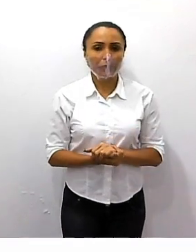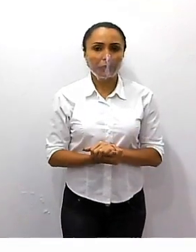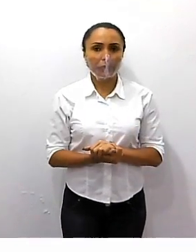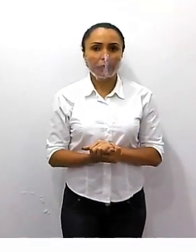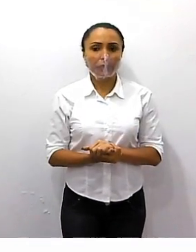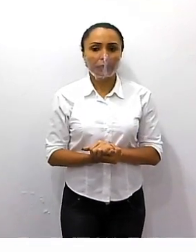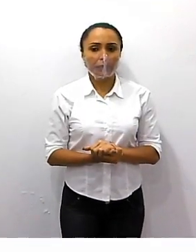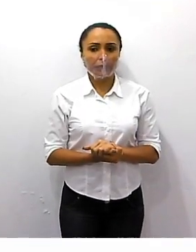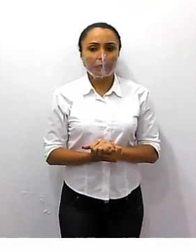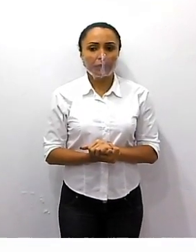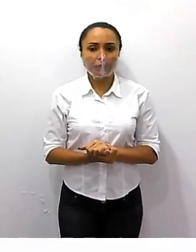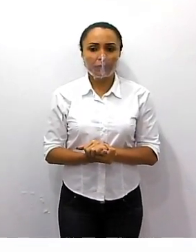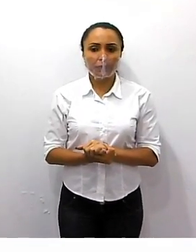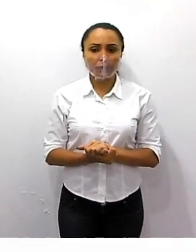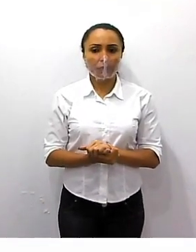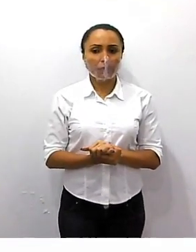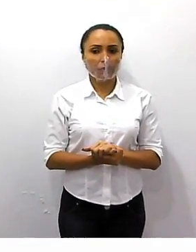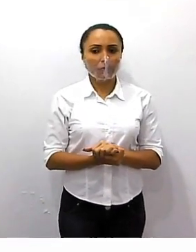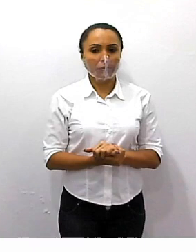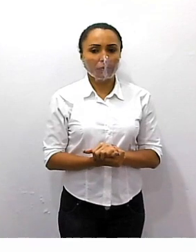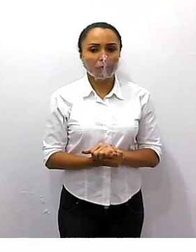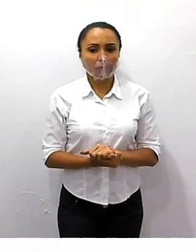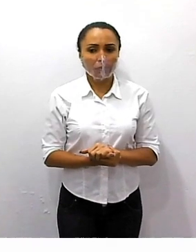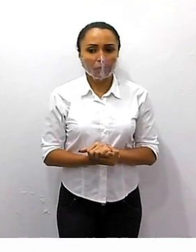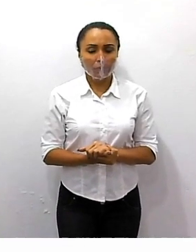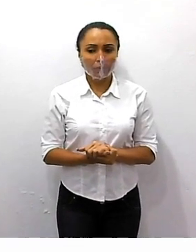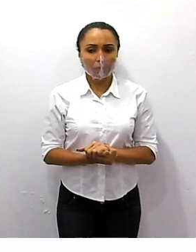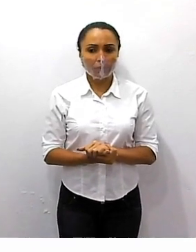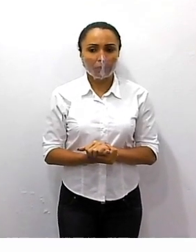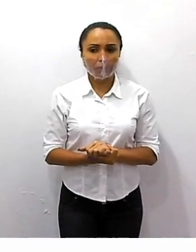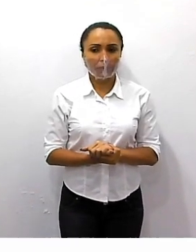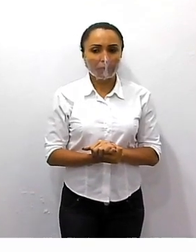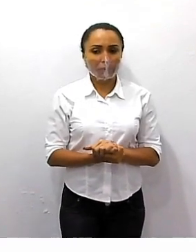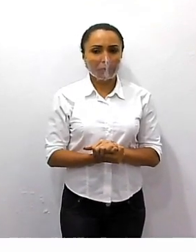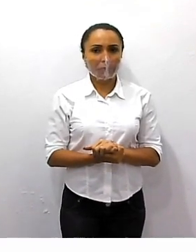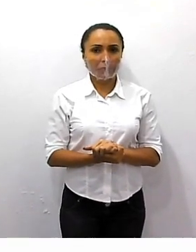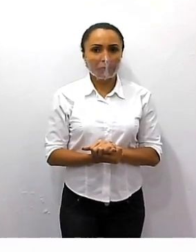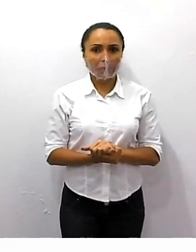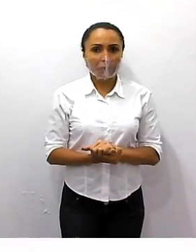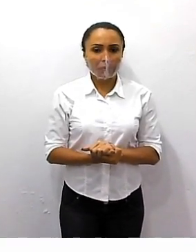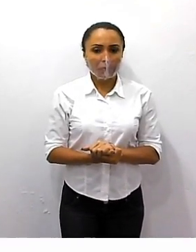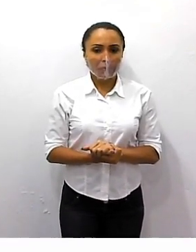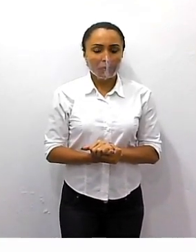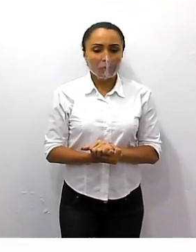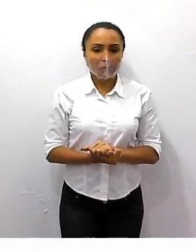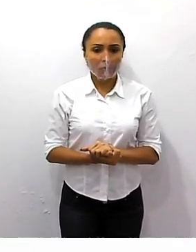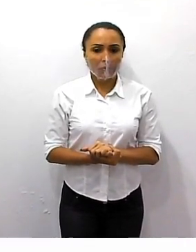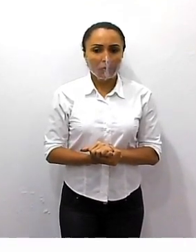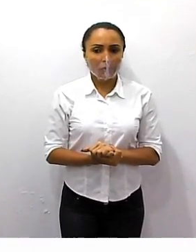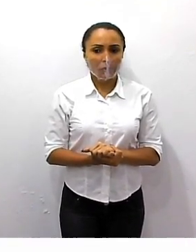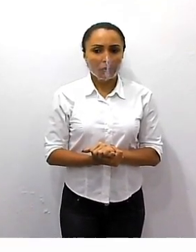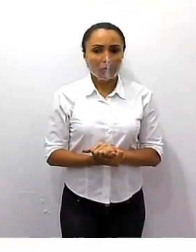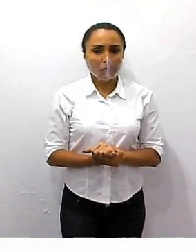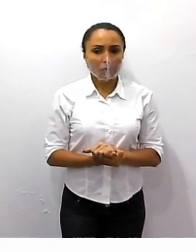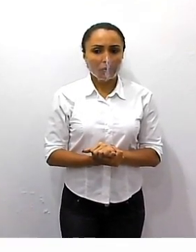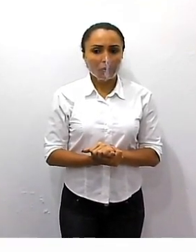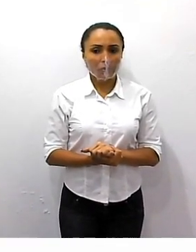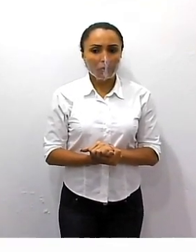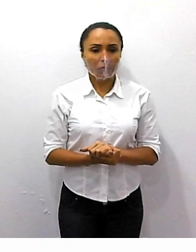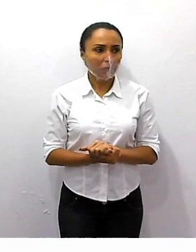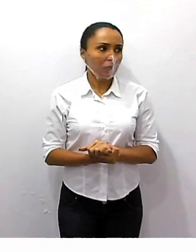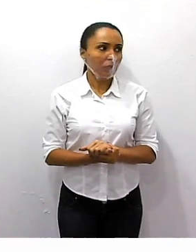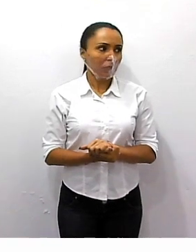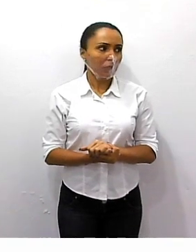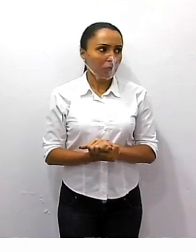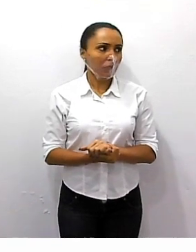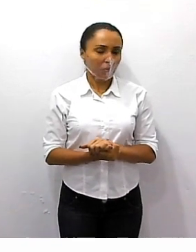não é estão, né? É está. Aquele verbinho ali, ó, é está, beleza? Vamos lá. Mas pode ser estão também, né? Concordando